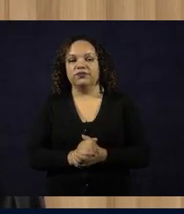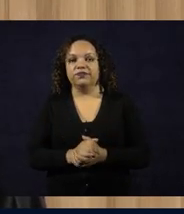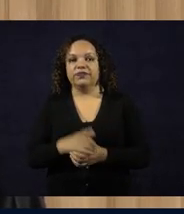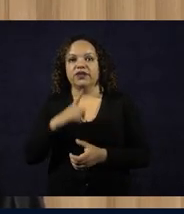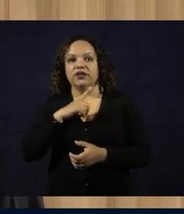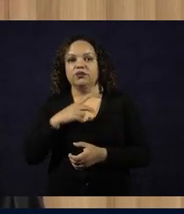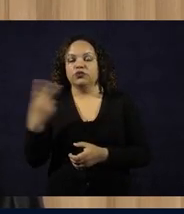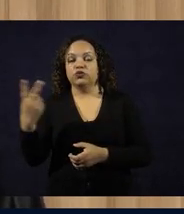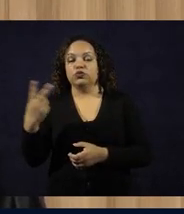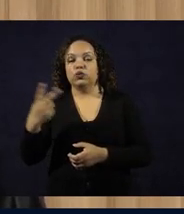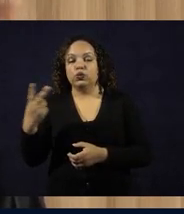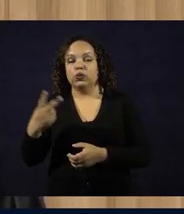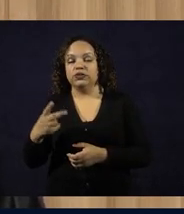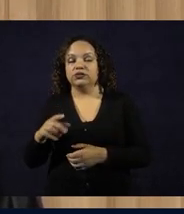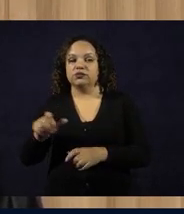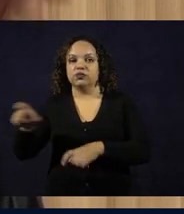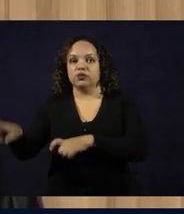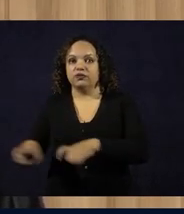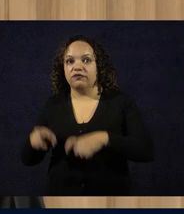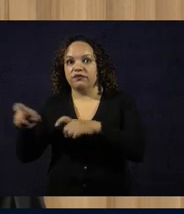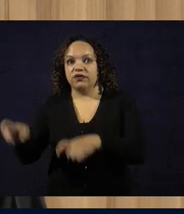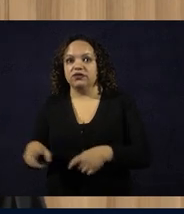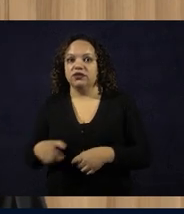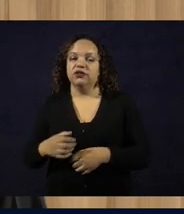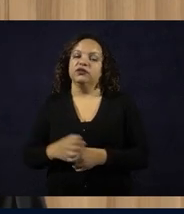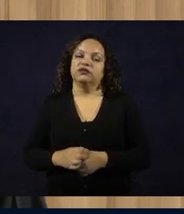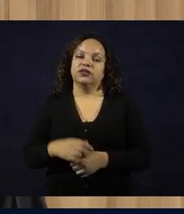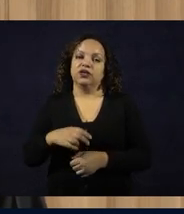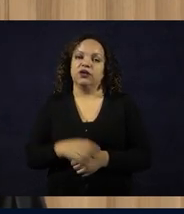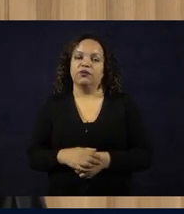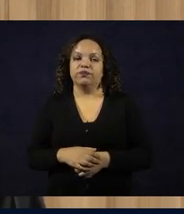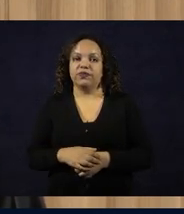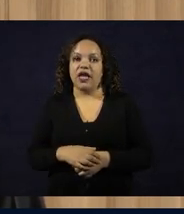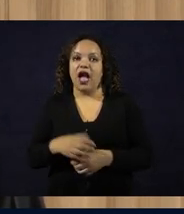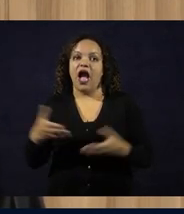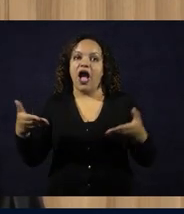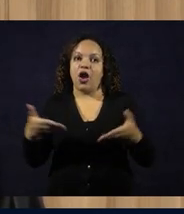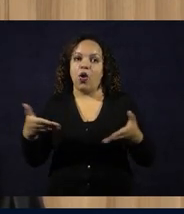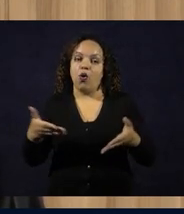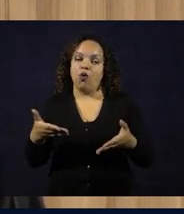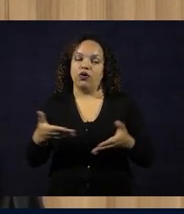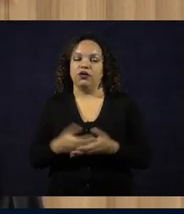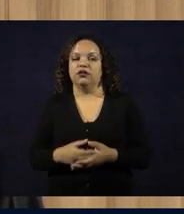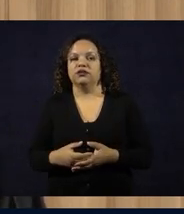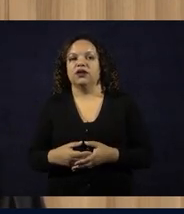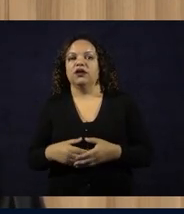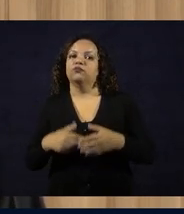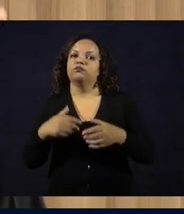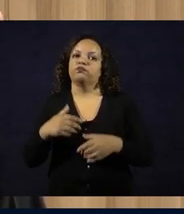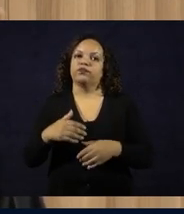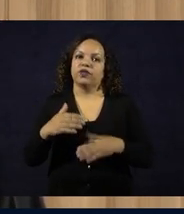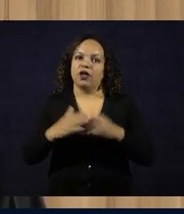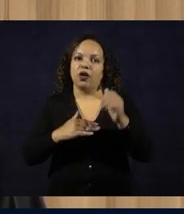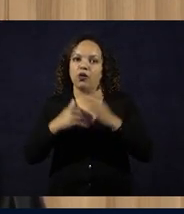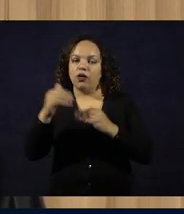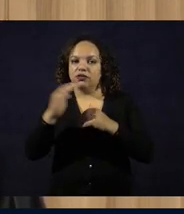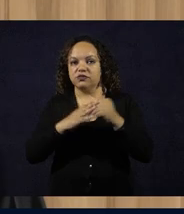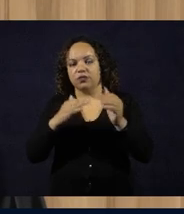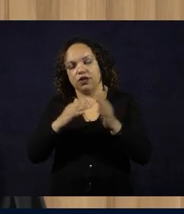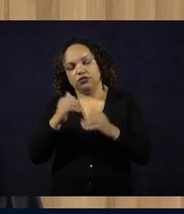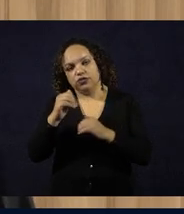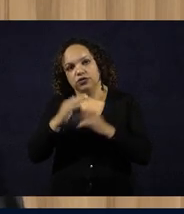nós temos duas fazendas Três Fazendas do Maranhão o assalto tá chegando agora né então o arco norte né logística do Norte tinha uma realidade